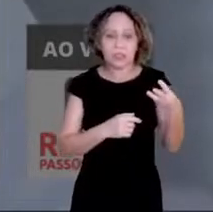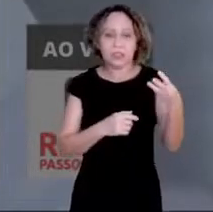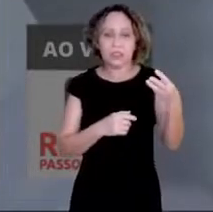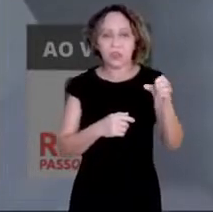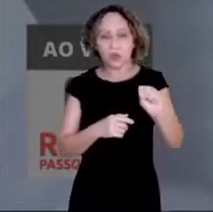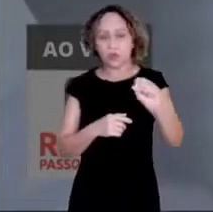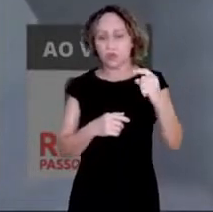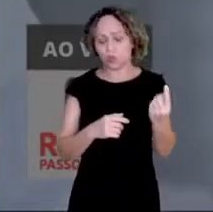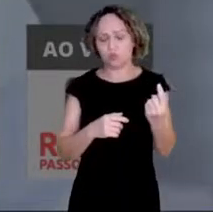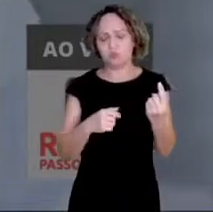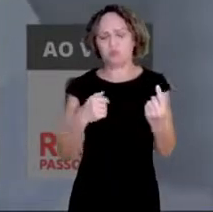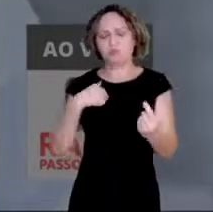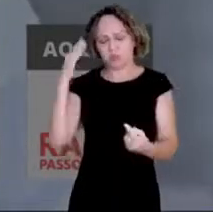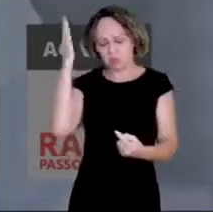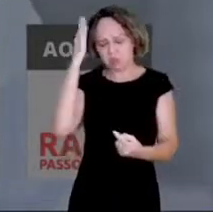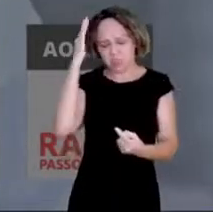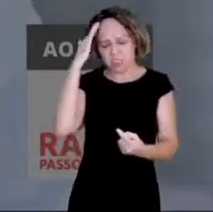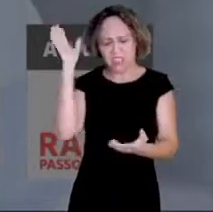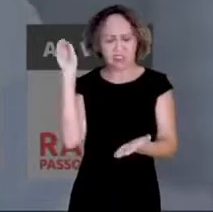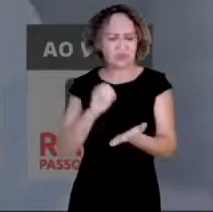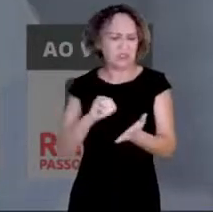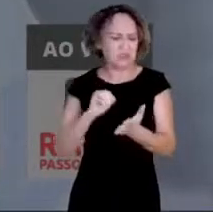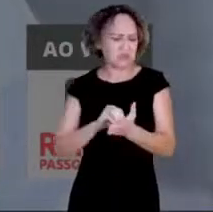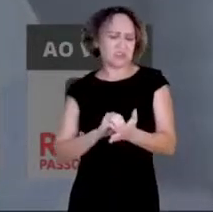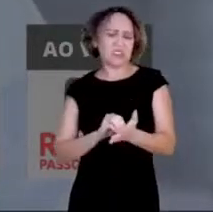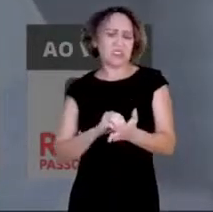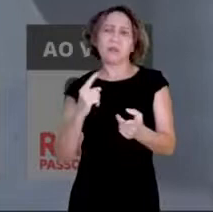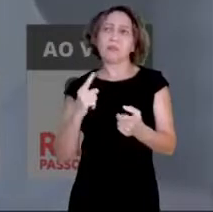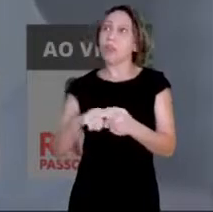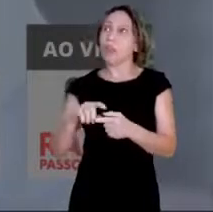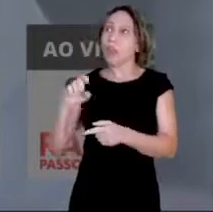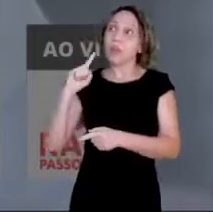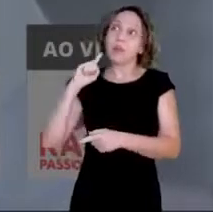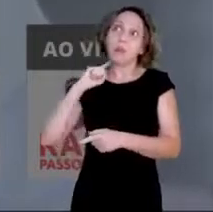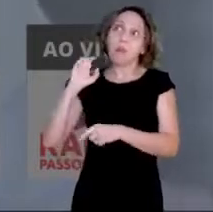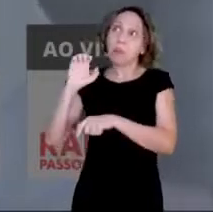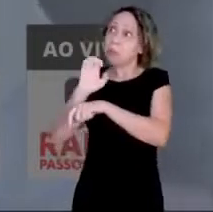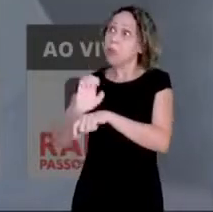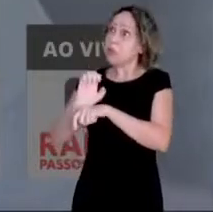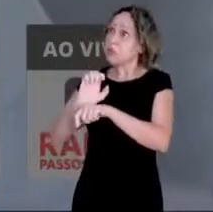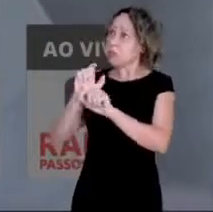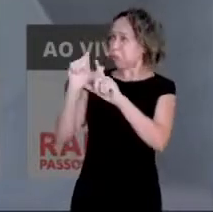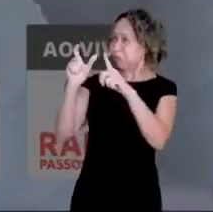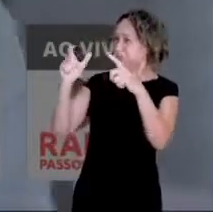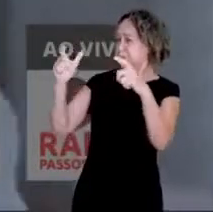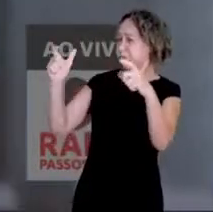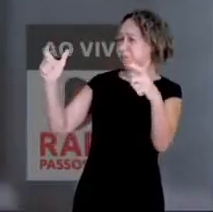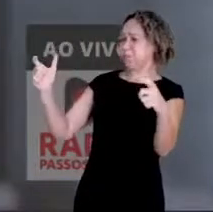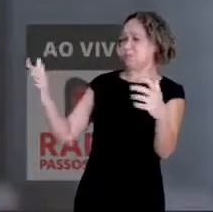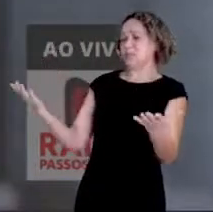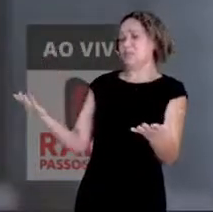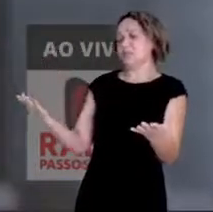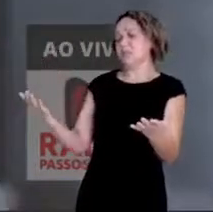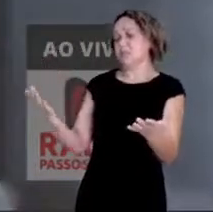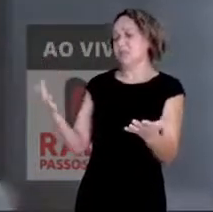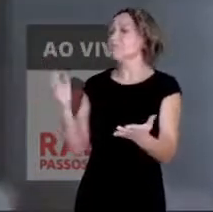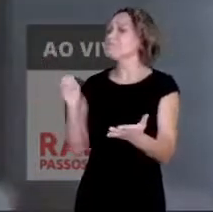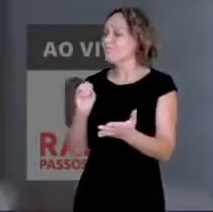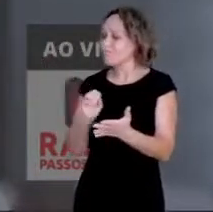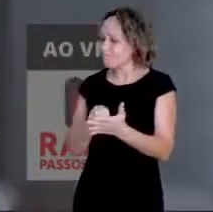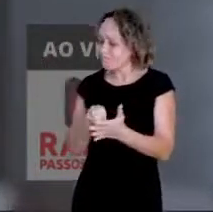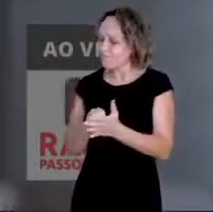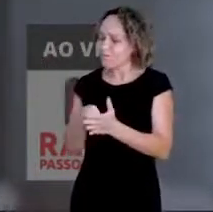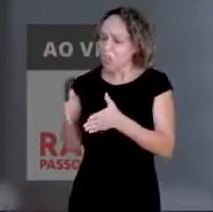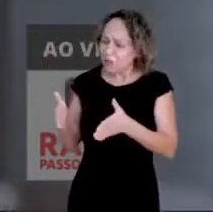República, governador e prefeito, para as coisas poderem funcionar corretamente. Não adianta o governador ficar de biquinho